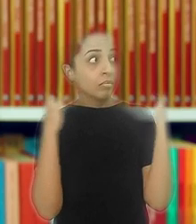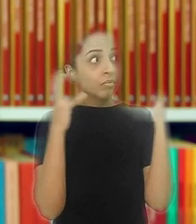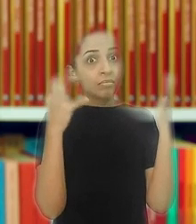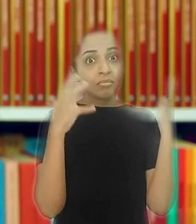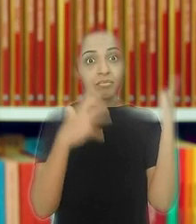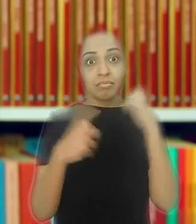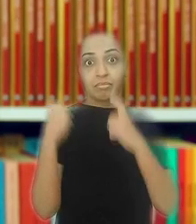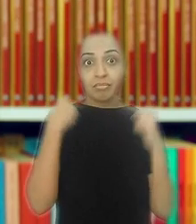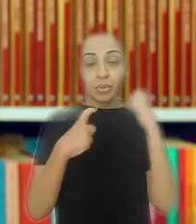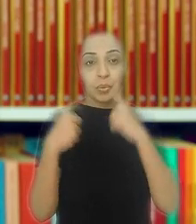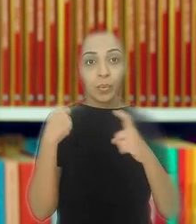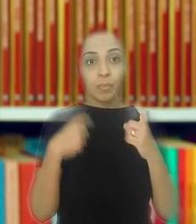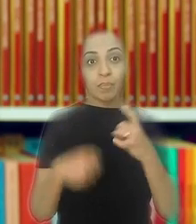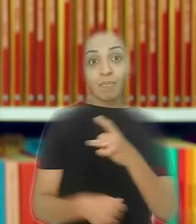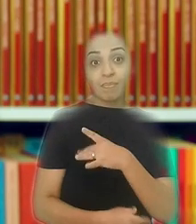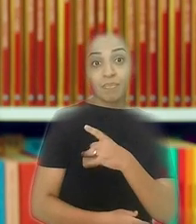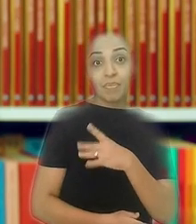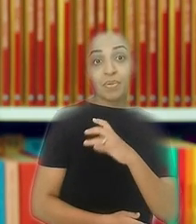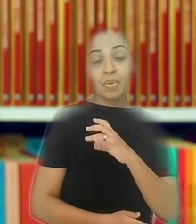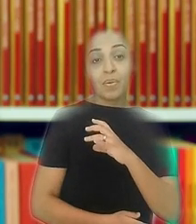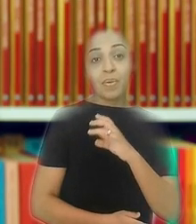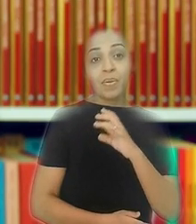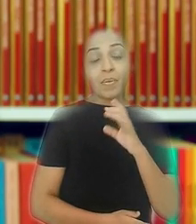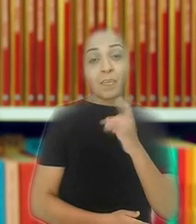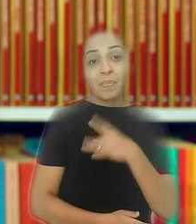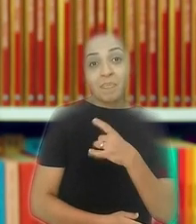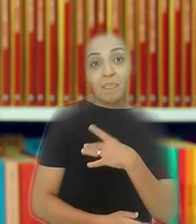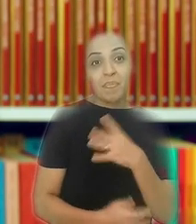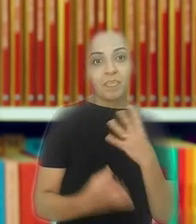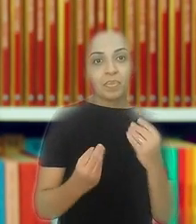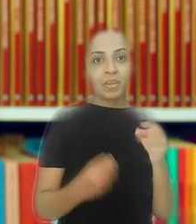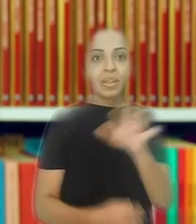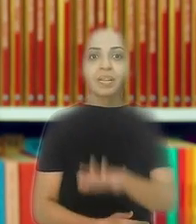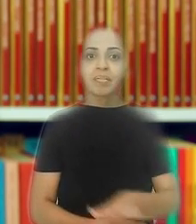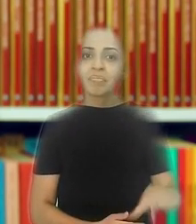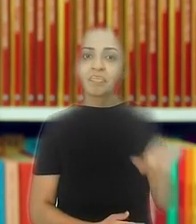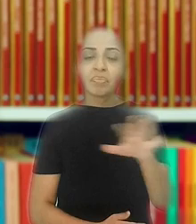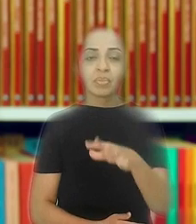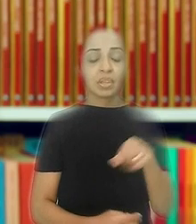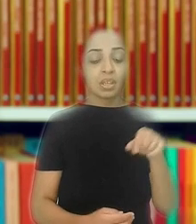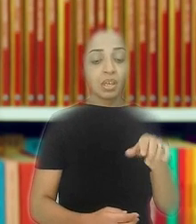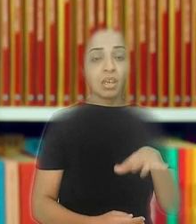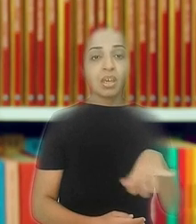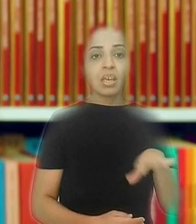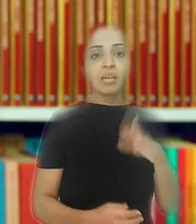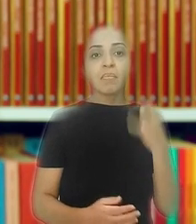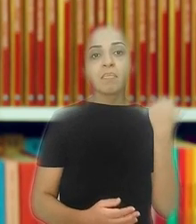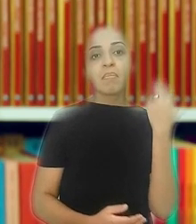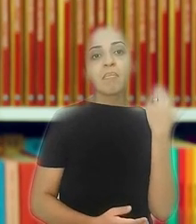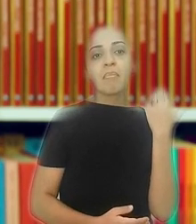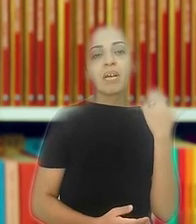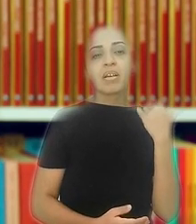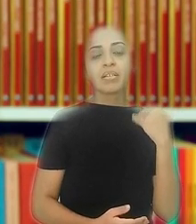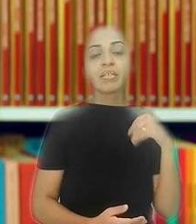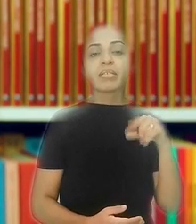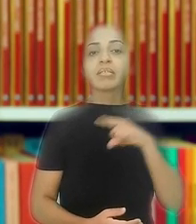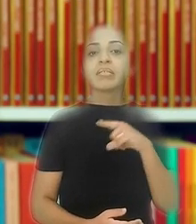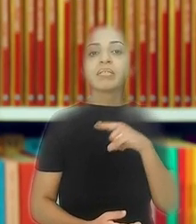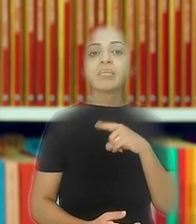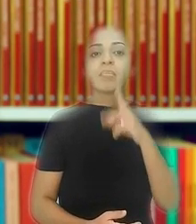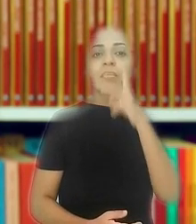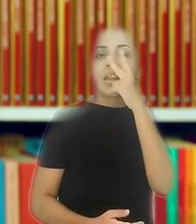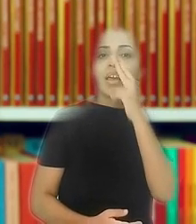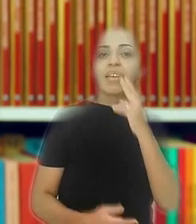e muito muito medo na região do José Walter que é um bairro periférico que tinha características